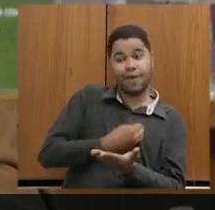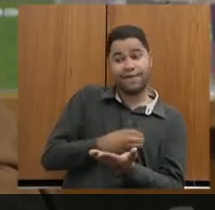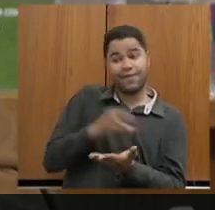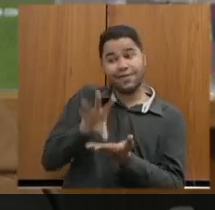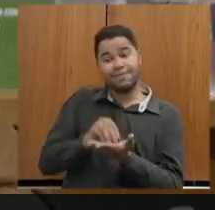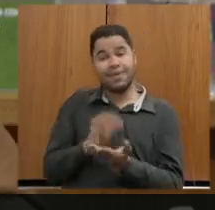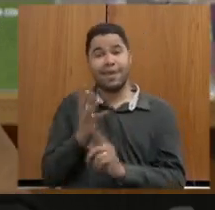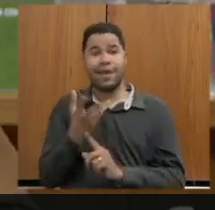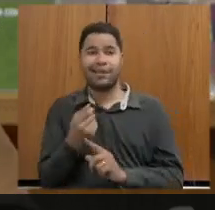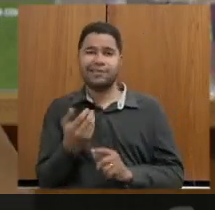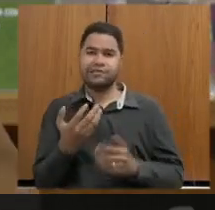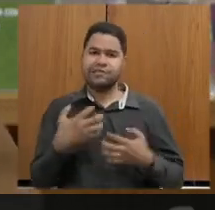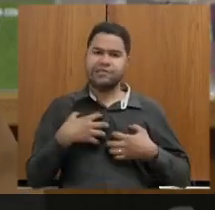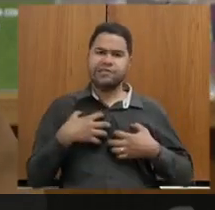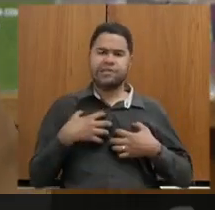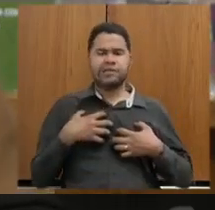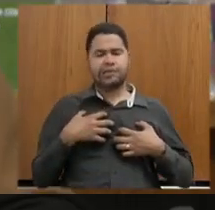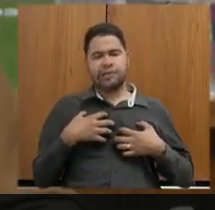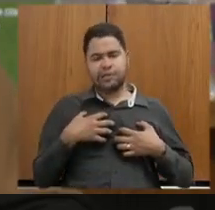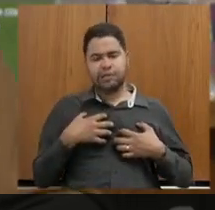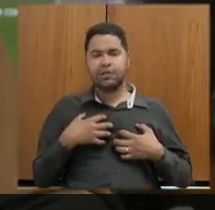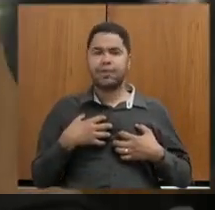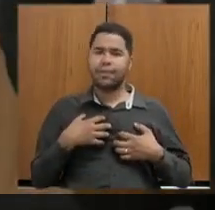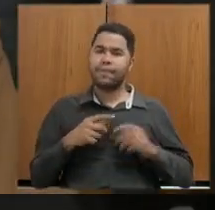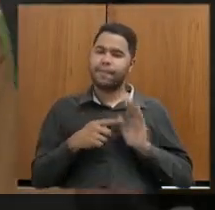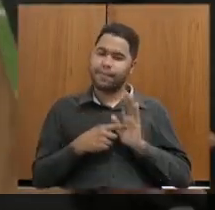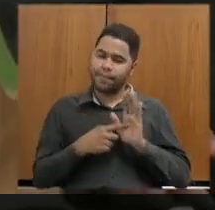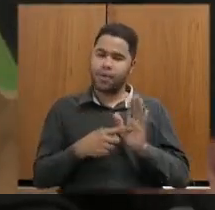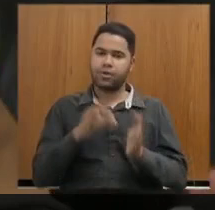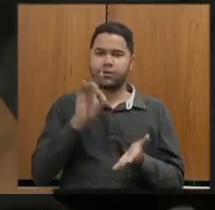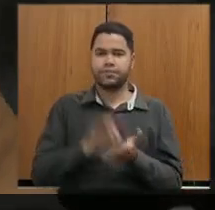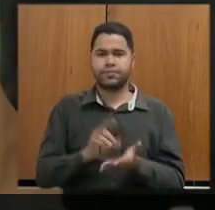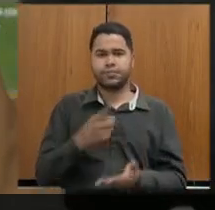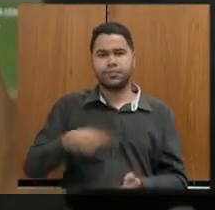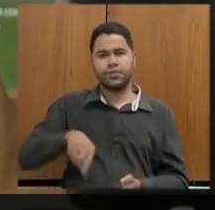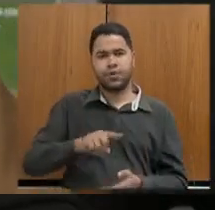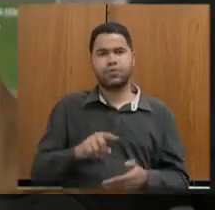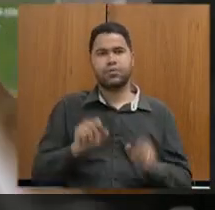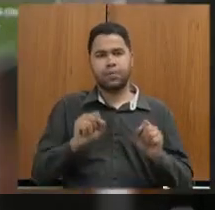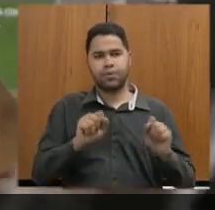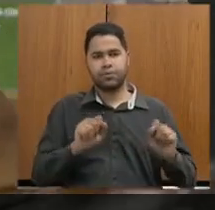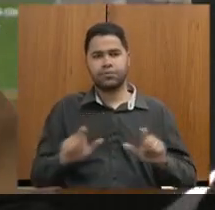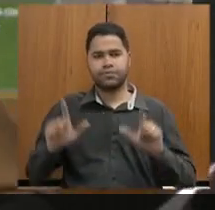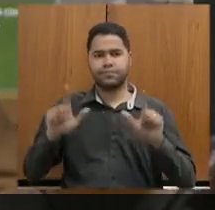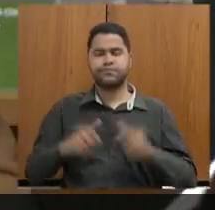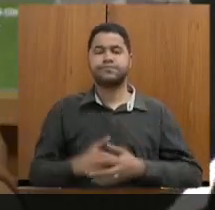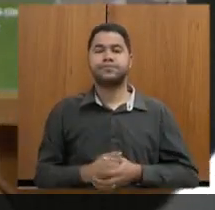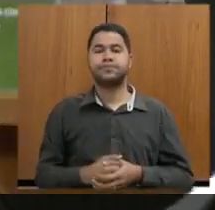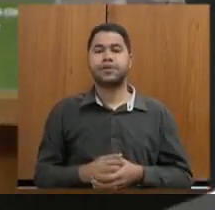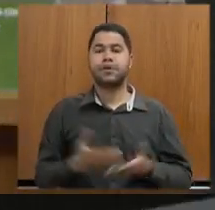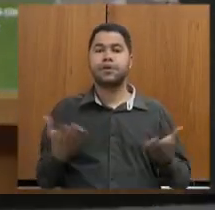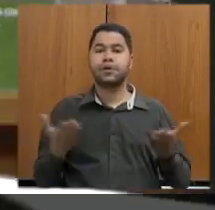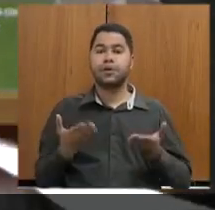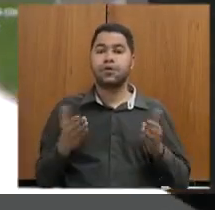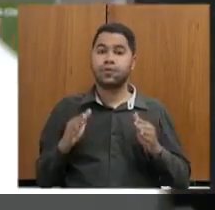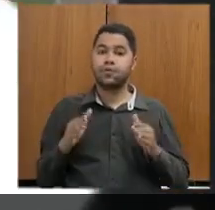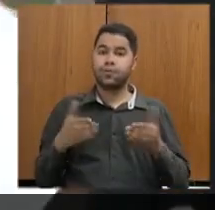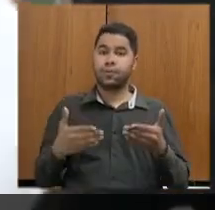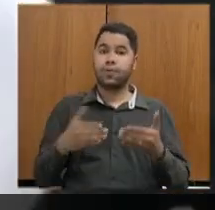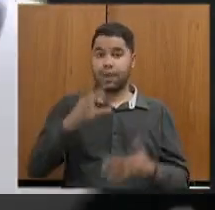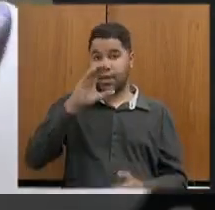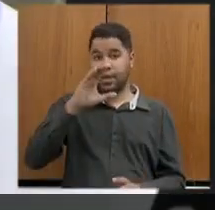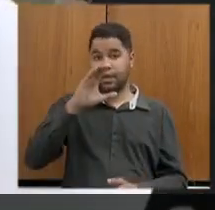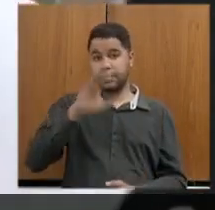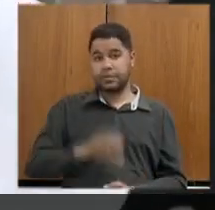a gente chora de ver mas aquele tem muita retrata a nossa realidade pode passar por favor agora já no eixo de focar no